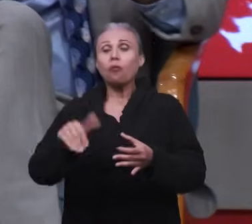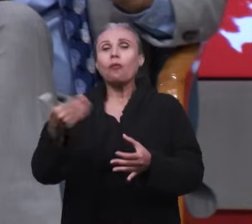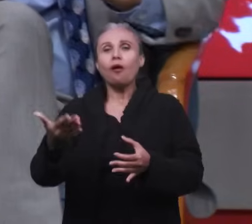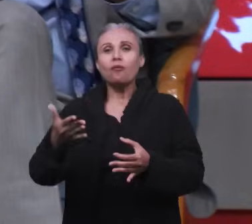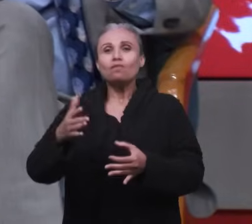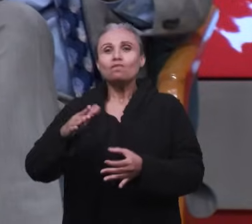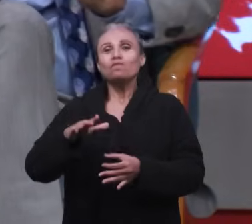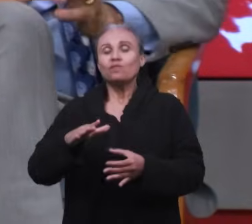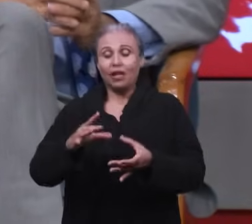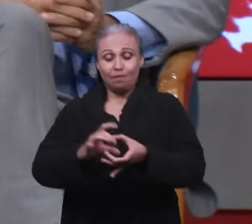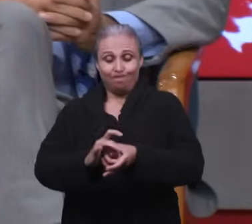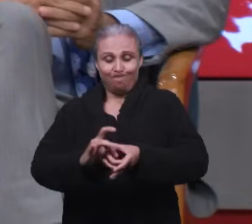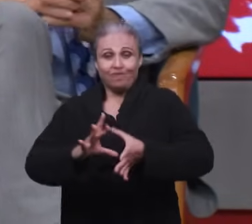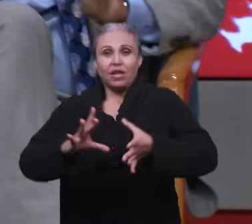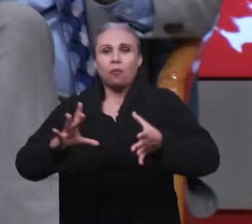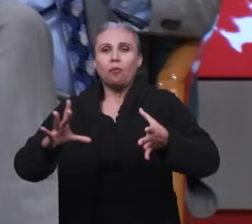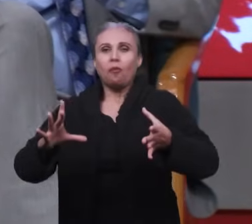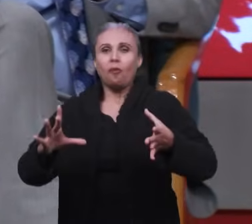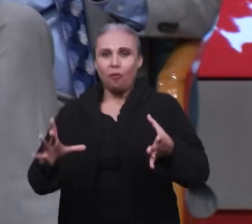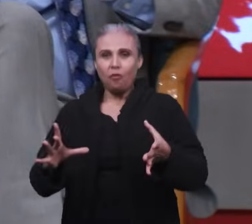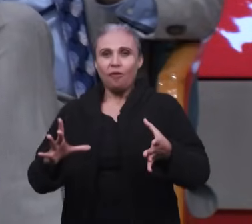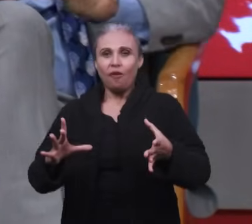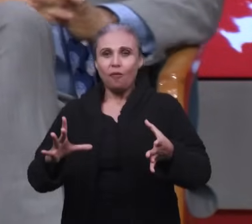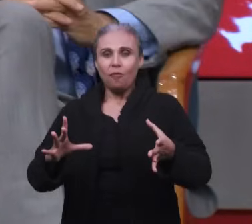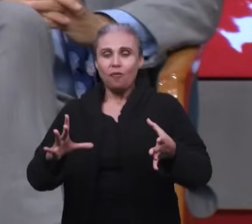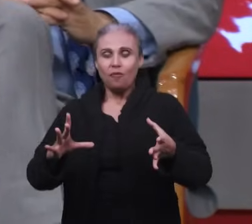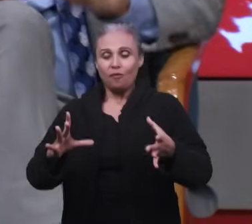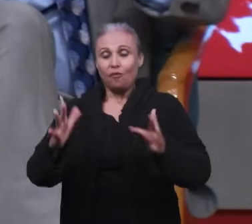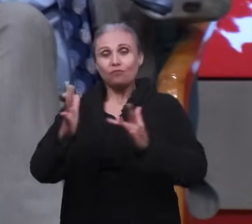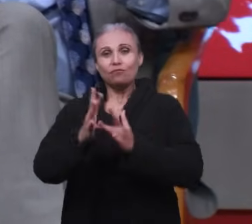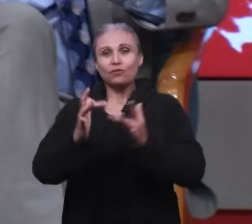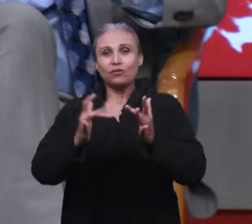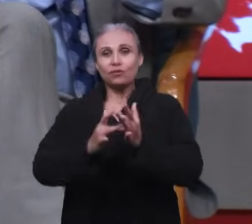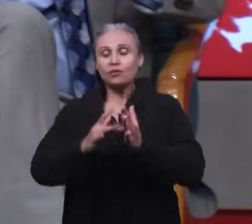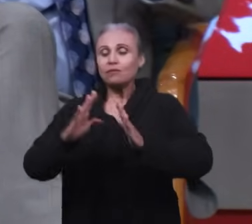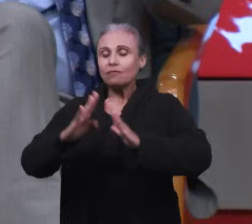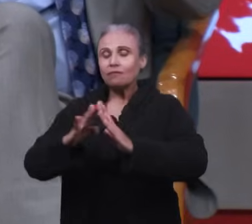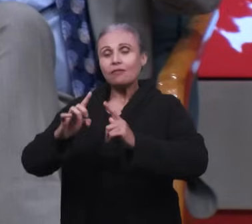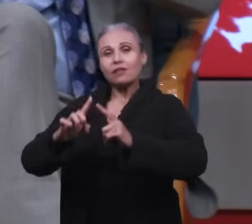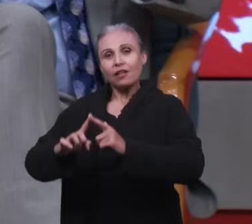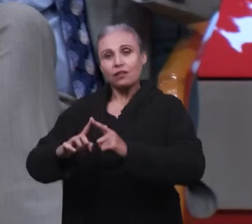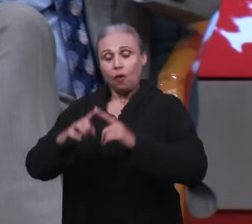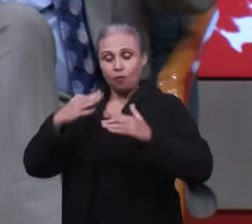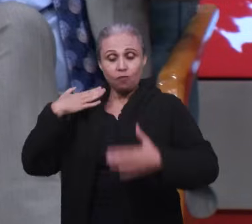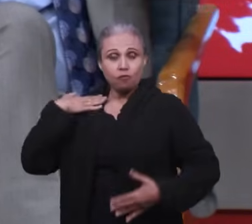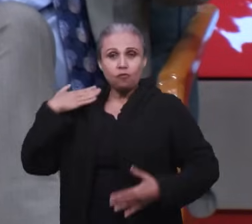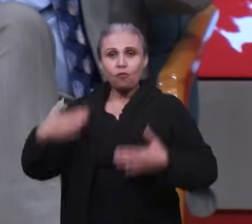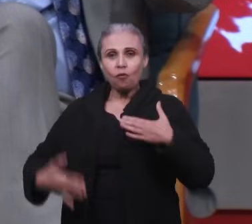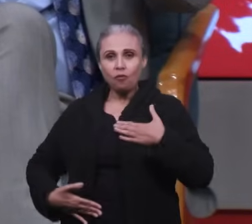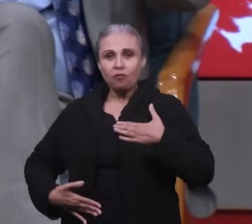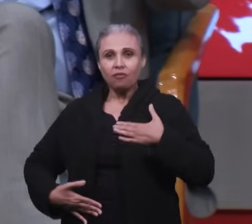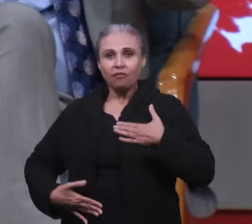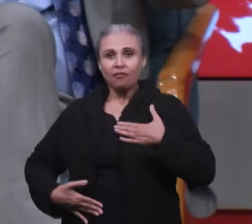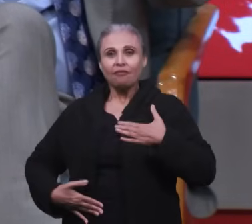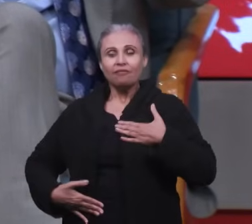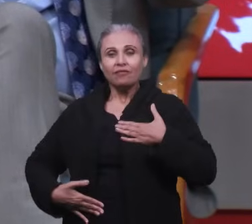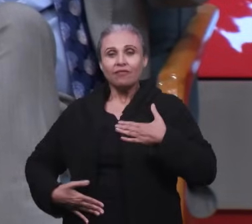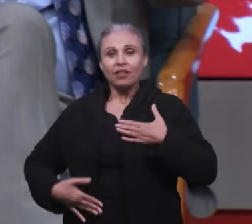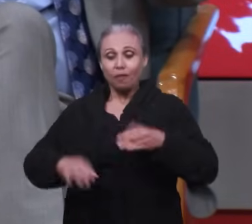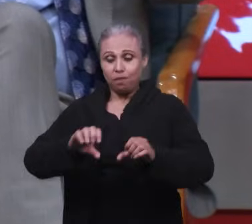juízo dele? Rompeu. Ele rompeu com o cabeça e rompeu com a igreja. Ele rompeu com os dois, rompeu com o